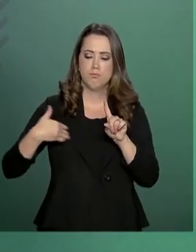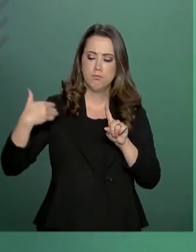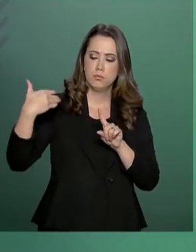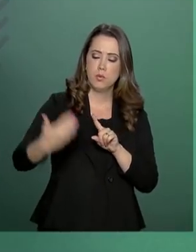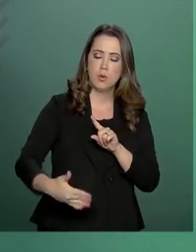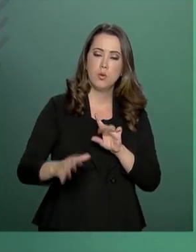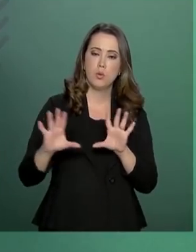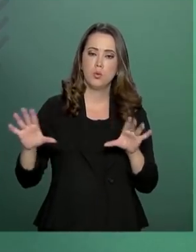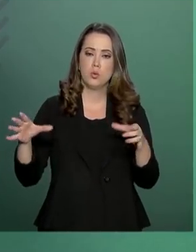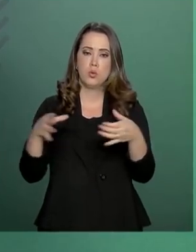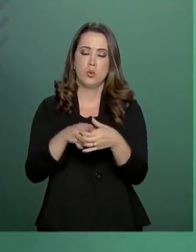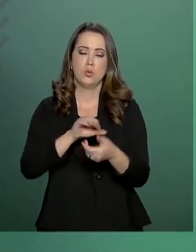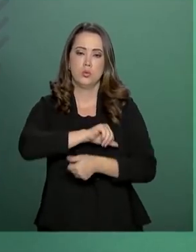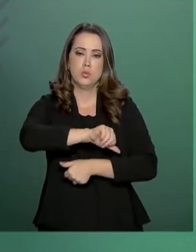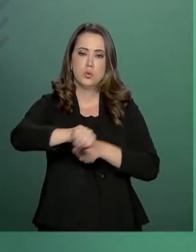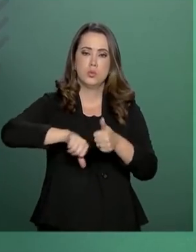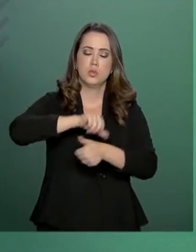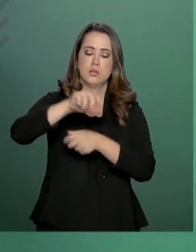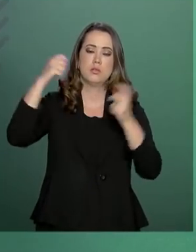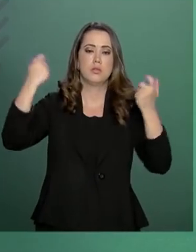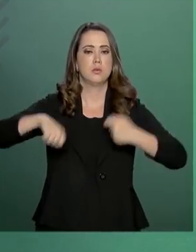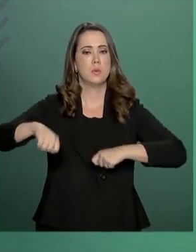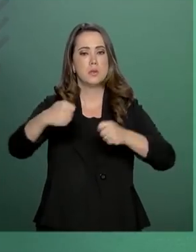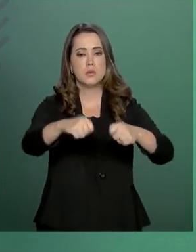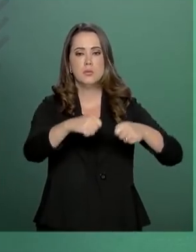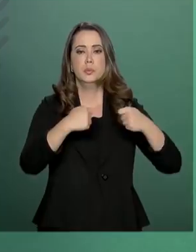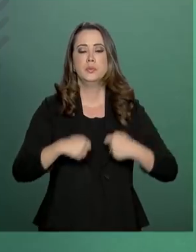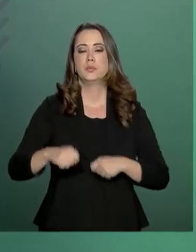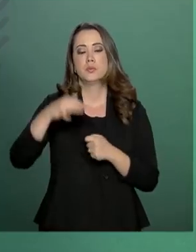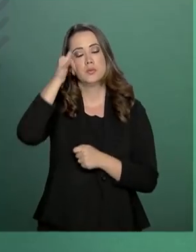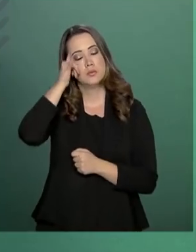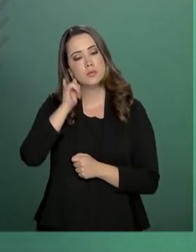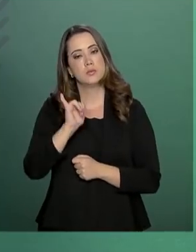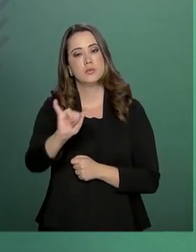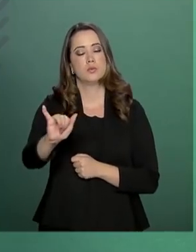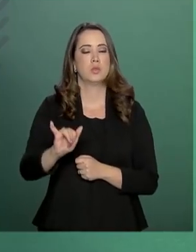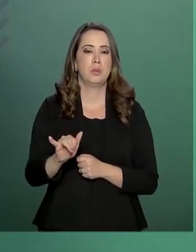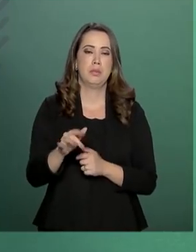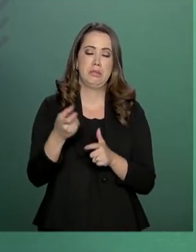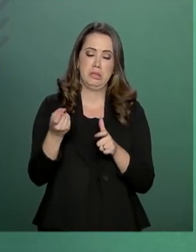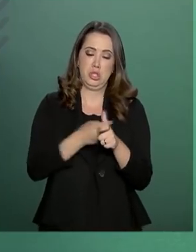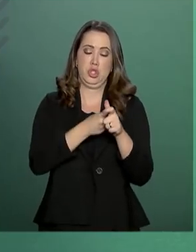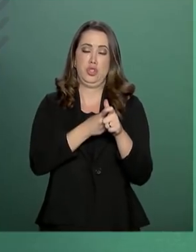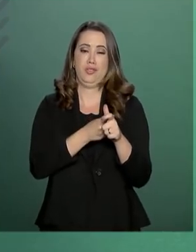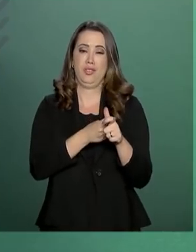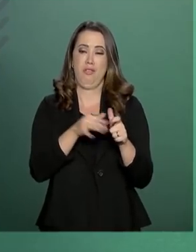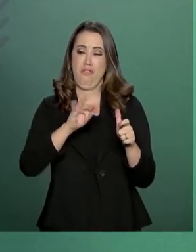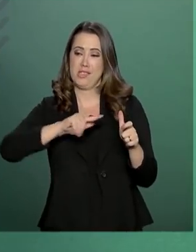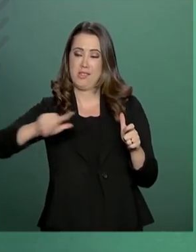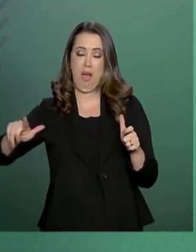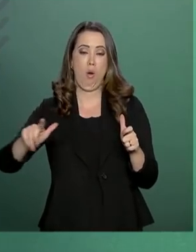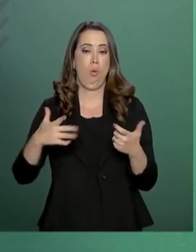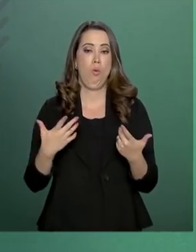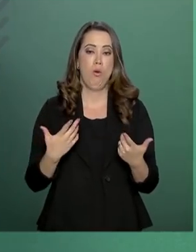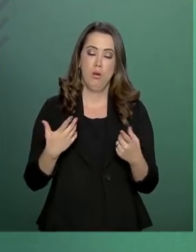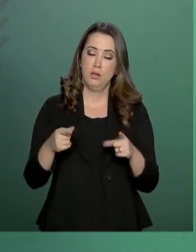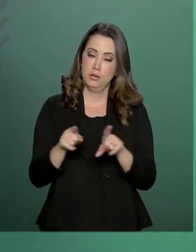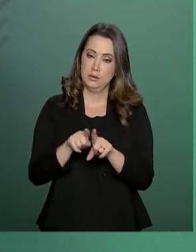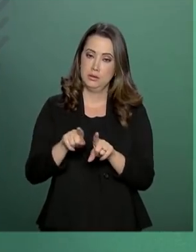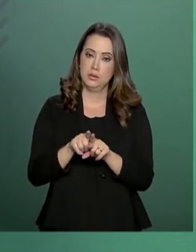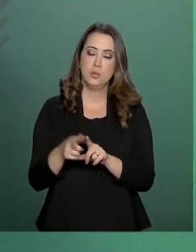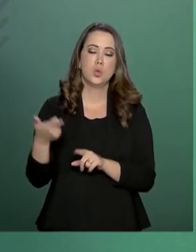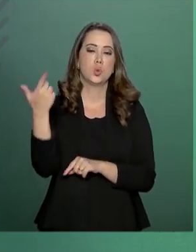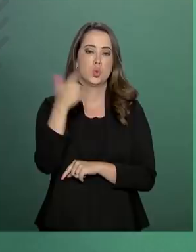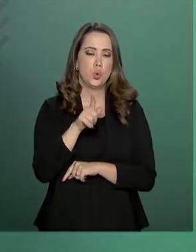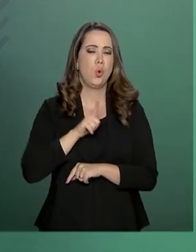no conjunto de reformas necessárias para combater o déficit fiscal, recuperar a